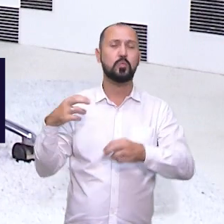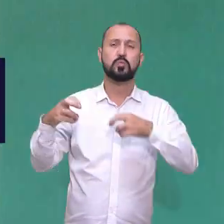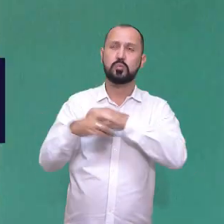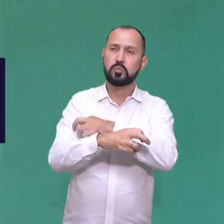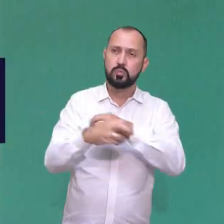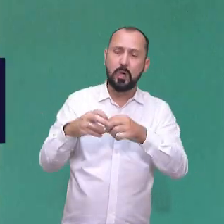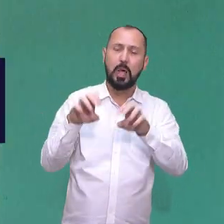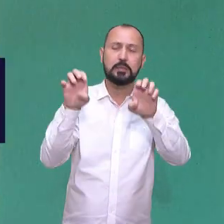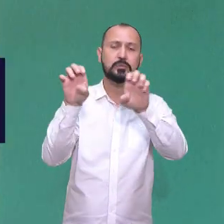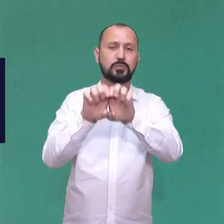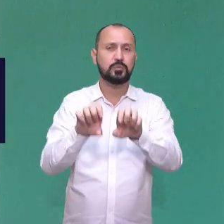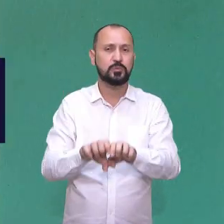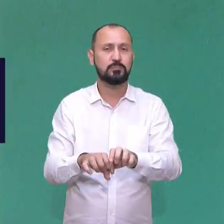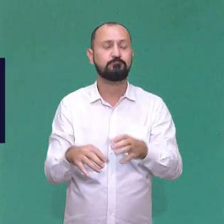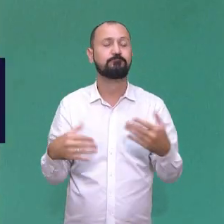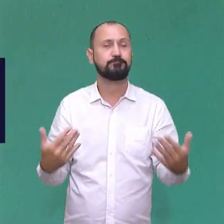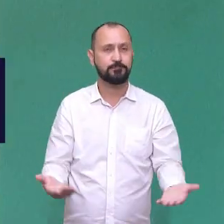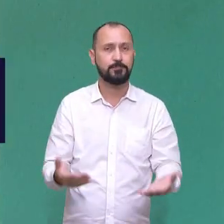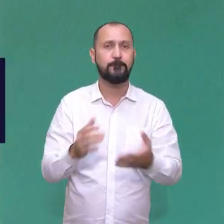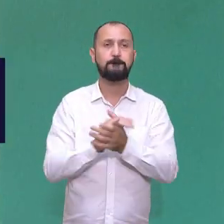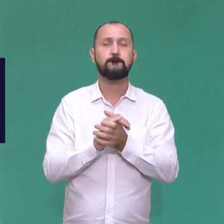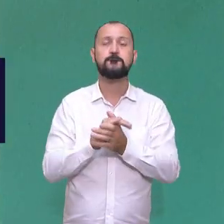transporte, à